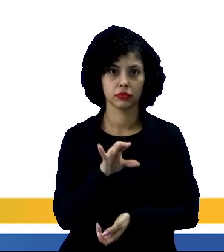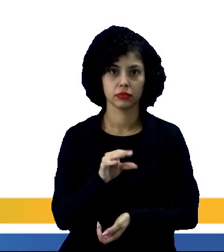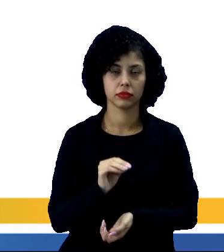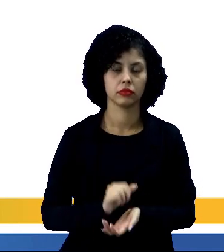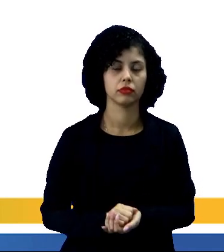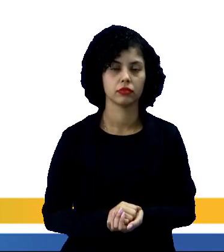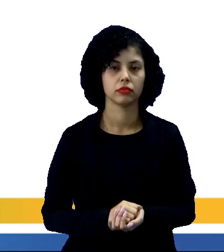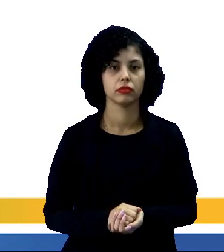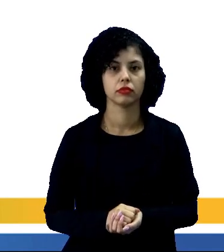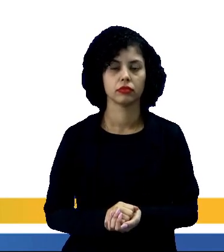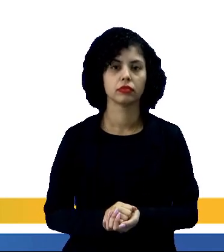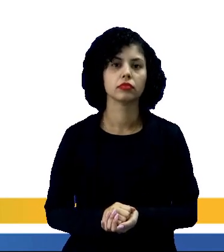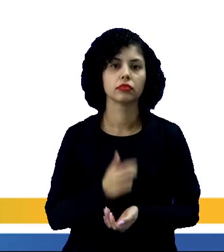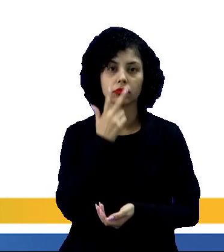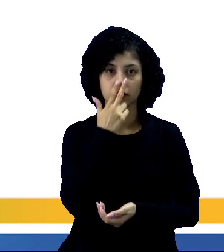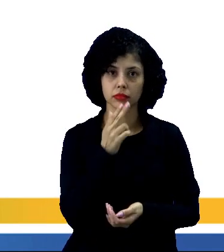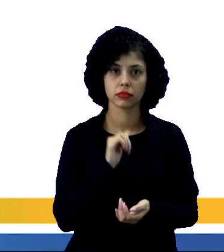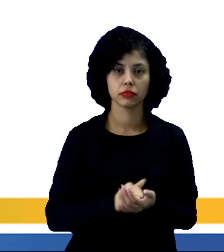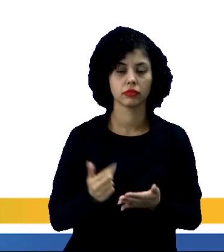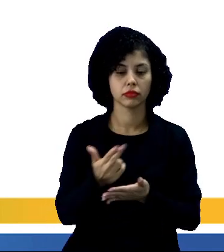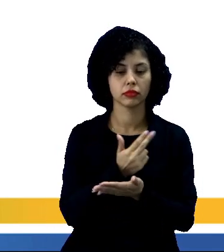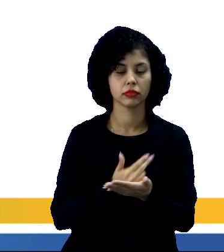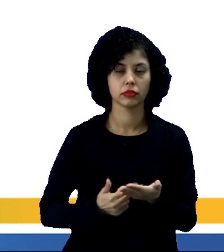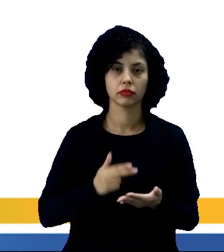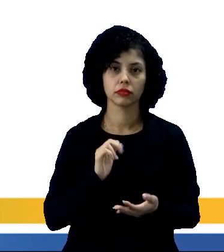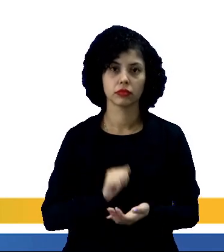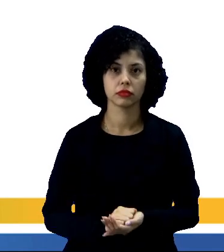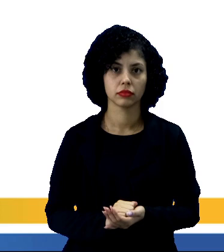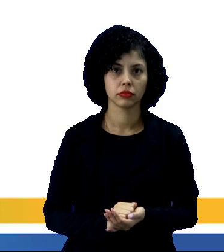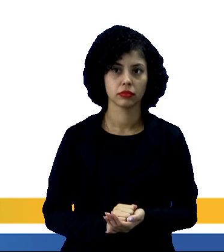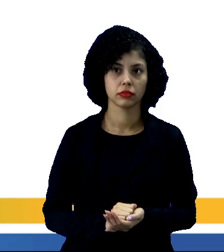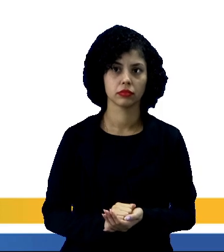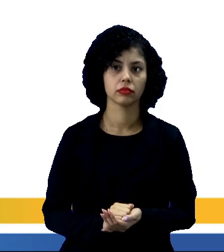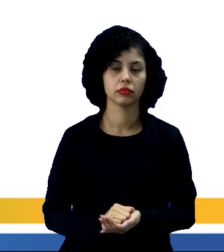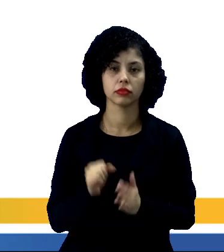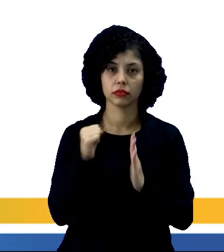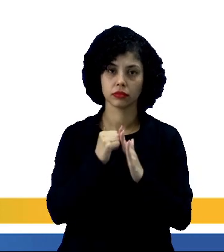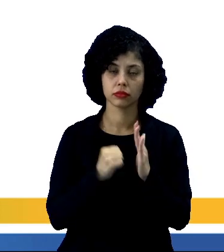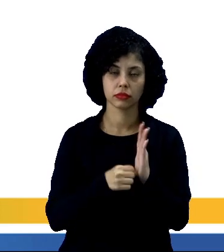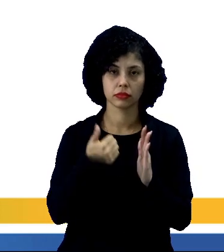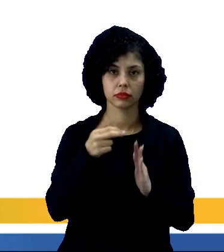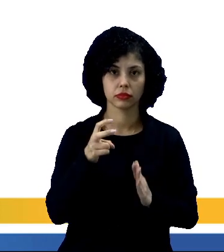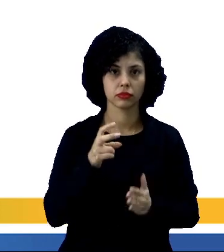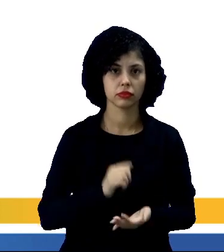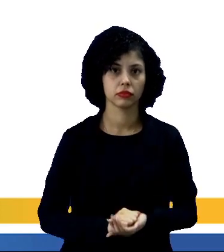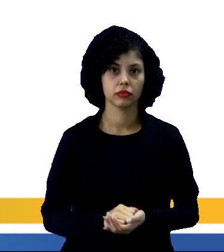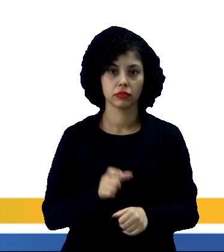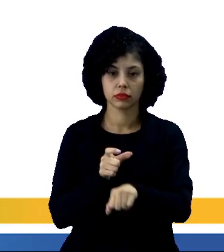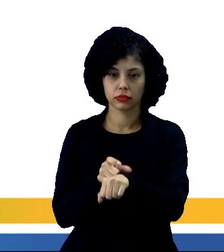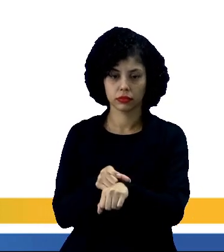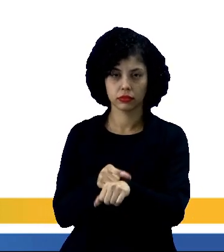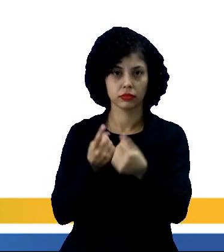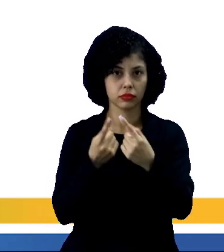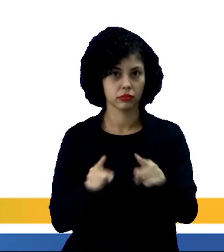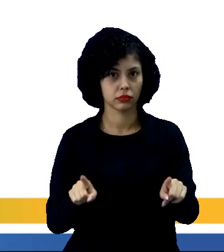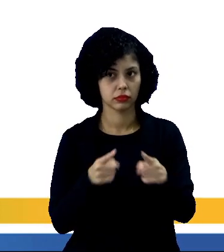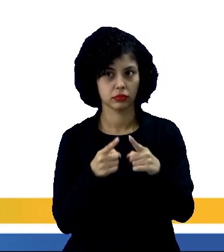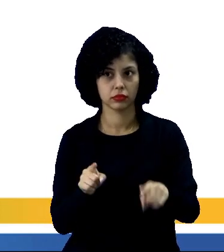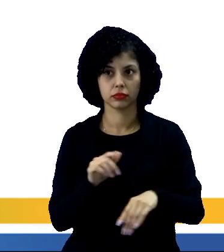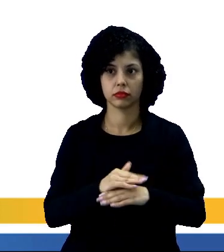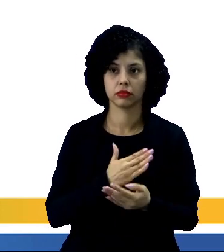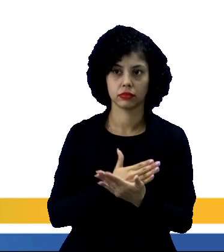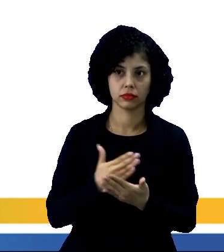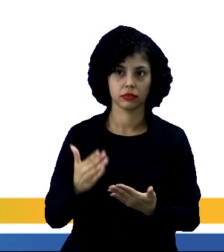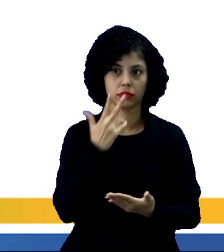rotativo, certo? Aparelho de desenho similar apareceram nos realejos no século XV, relógios musicais, né, que